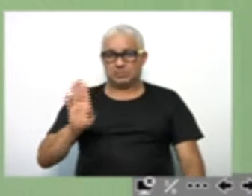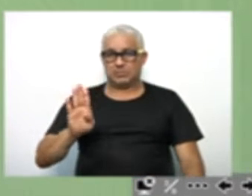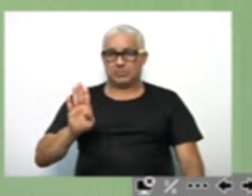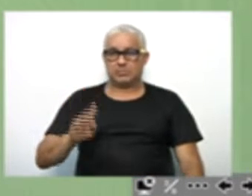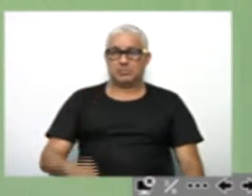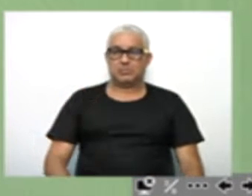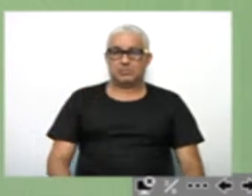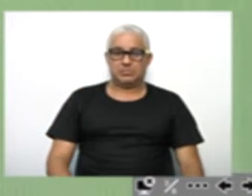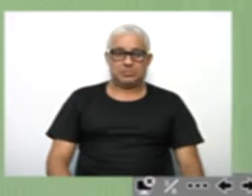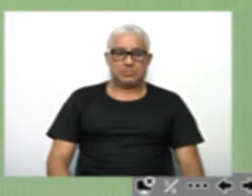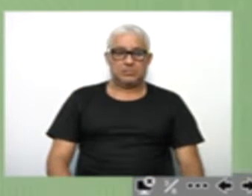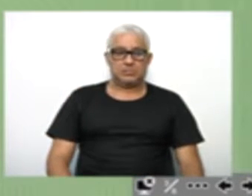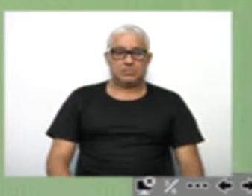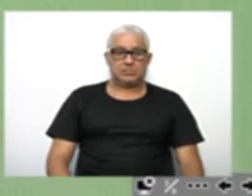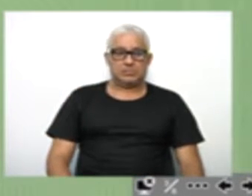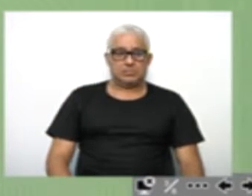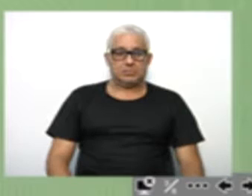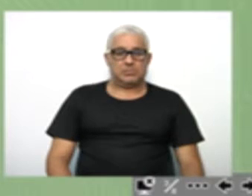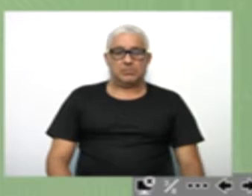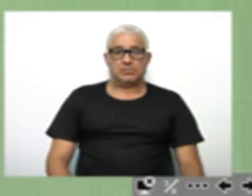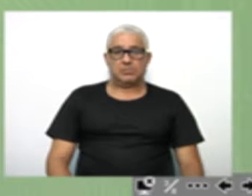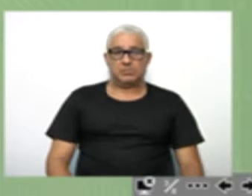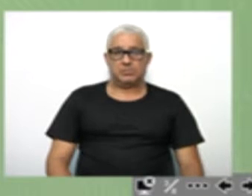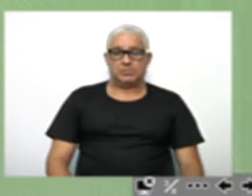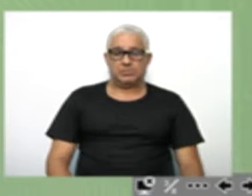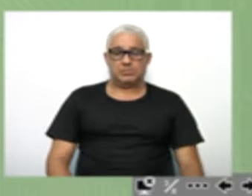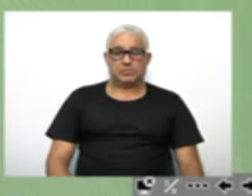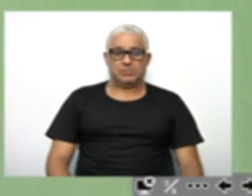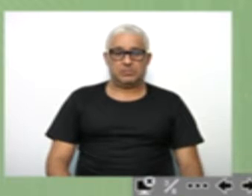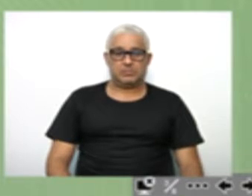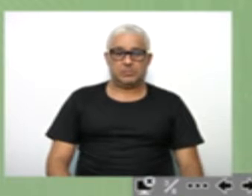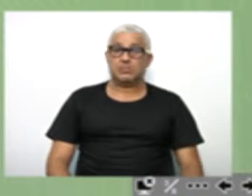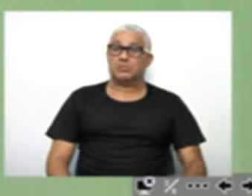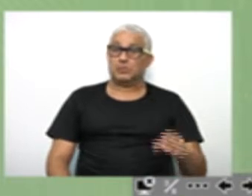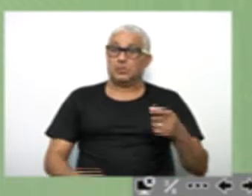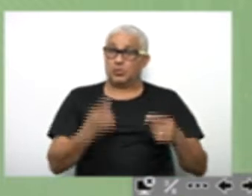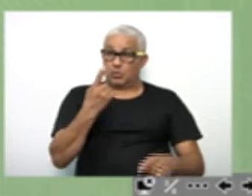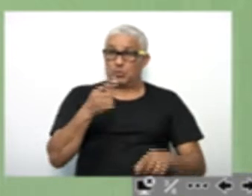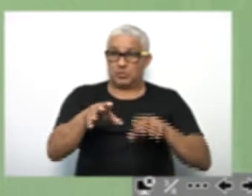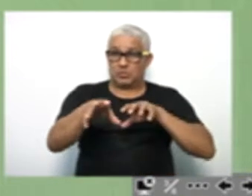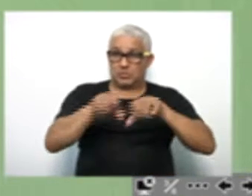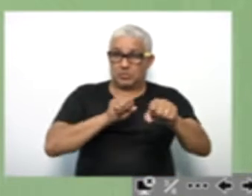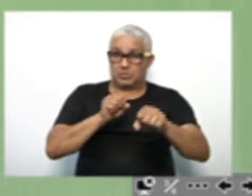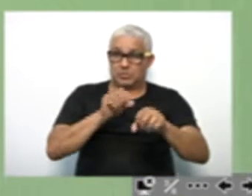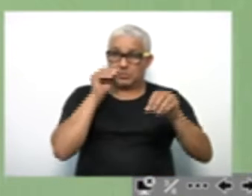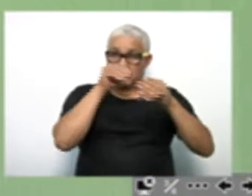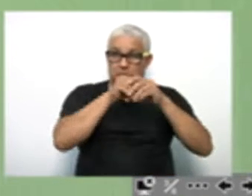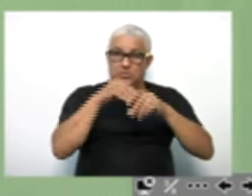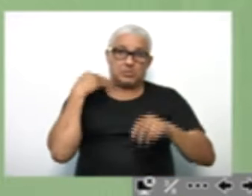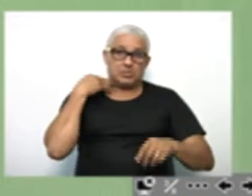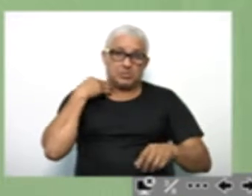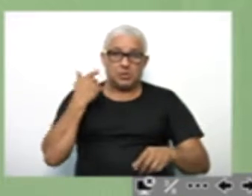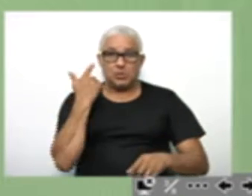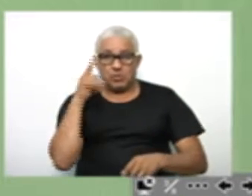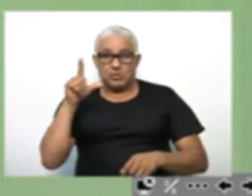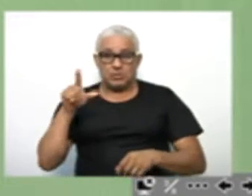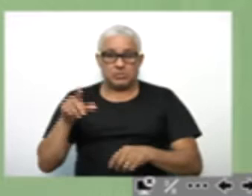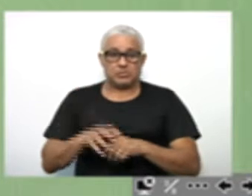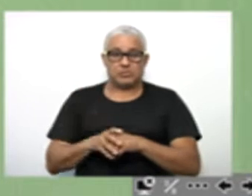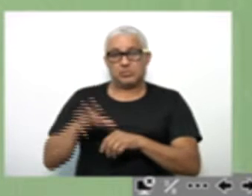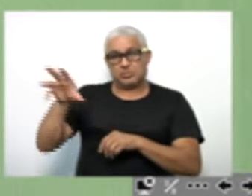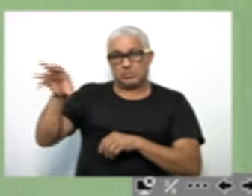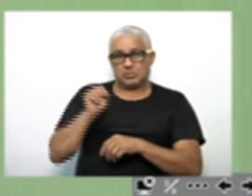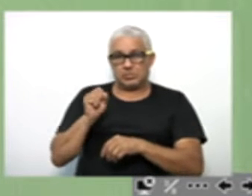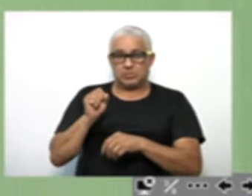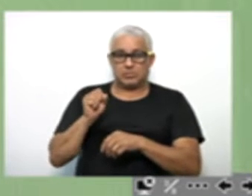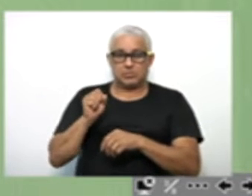o certificado de depósito bancário e o outro é o recibo de depósito bancário. Ambos são investimento com